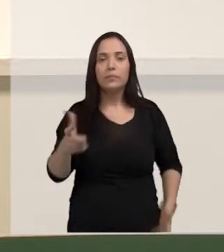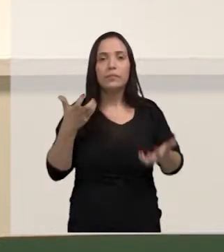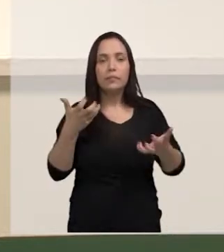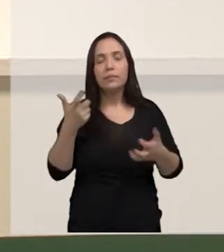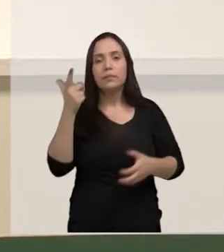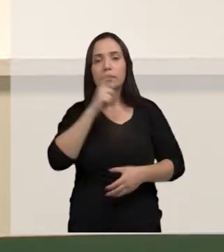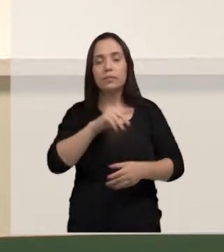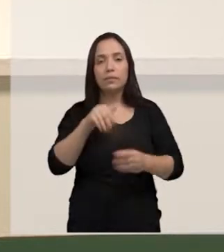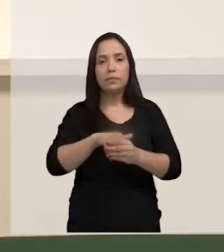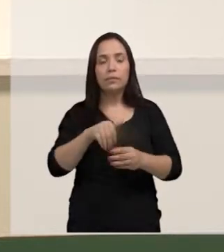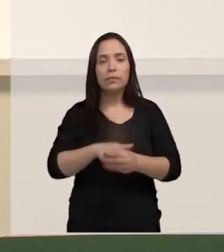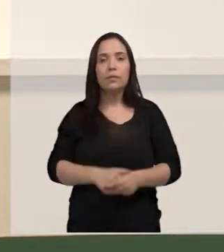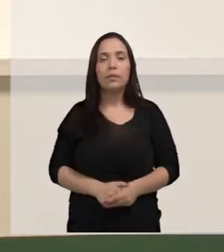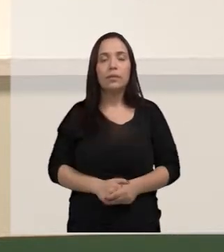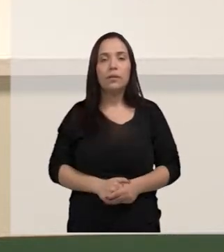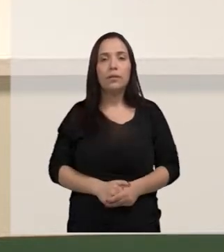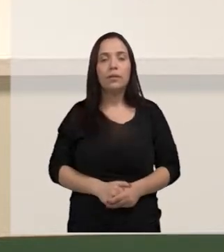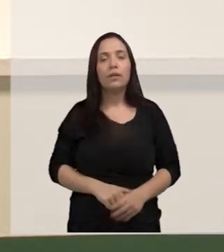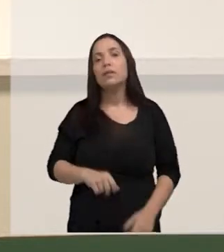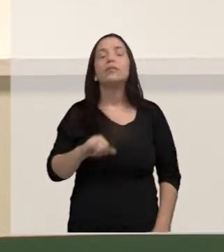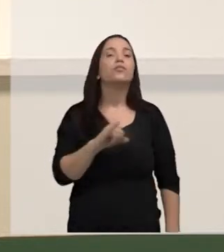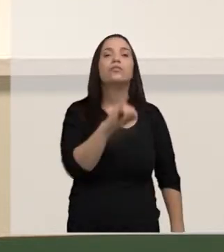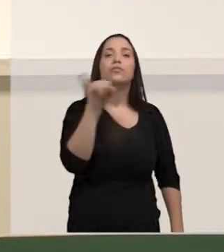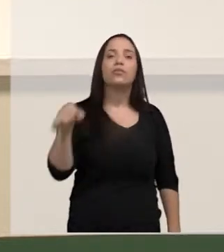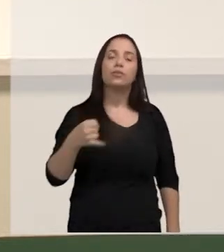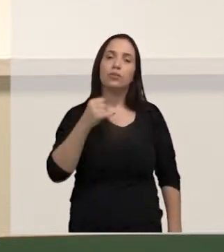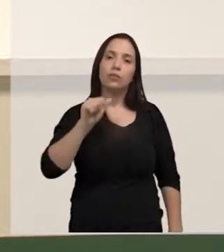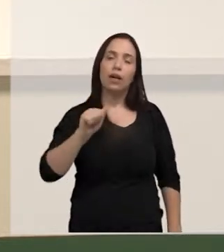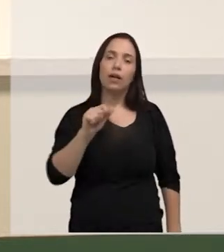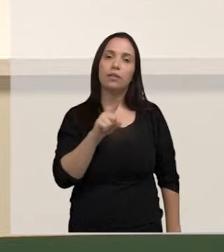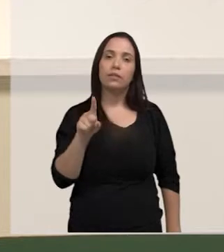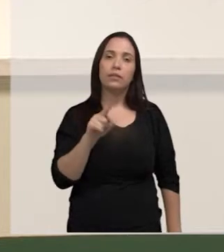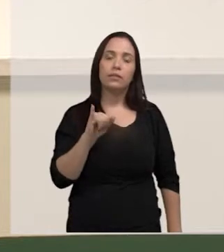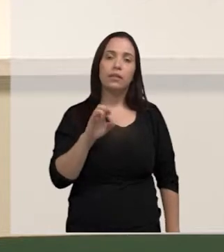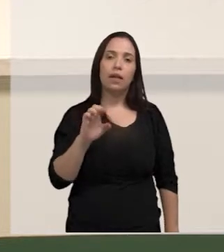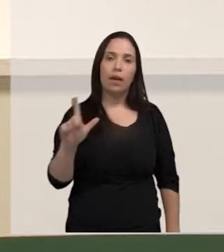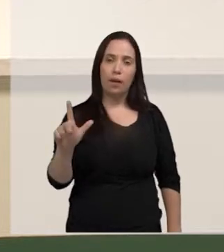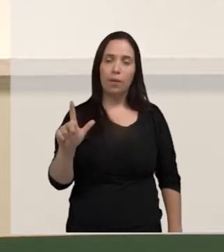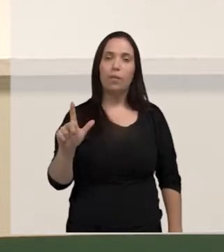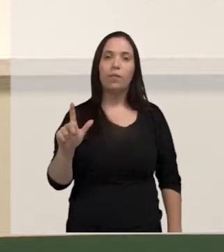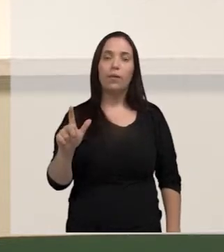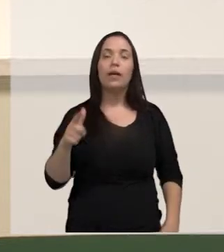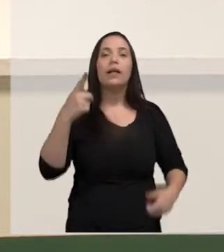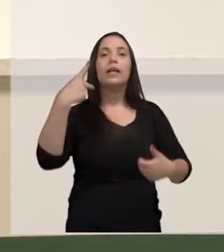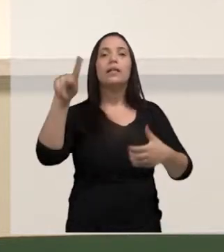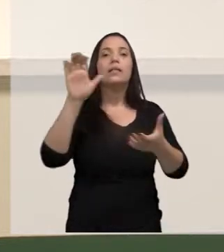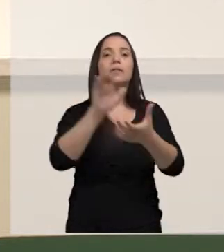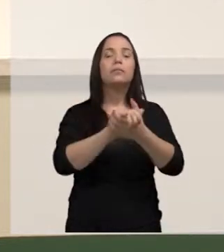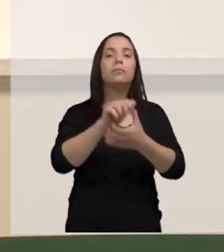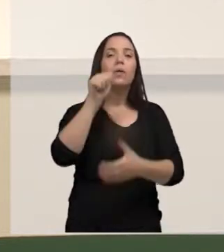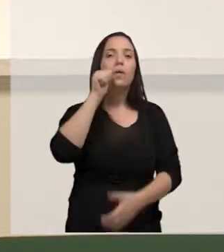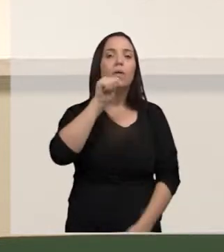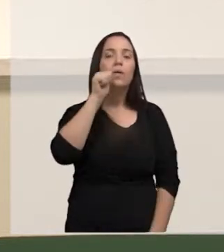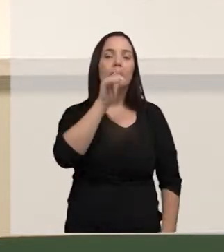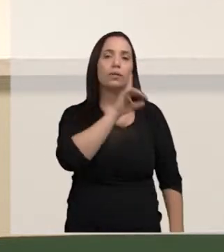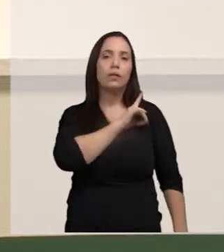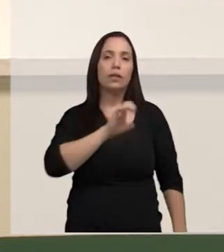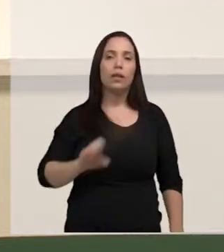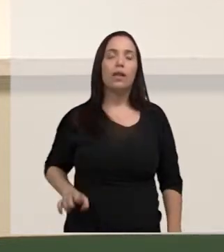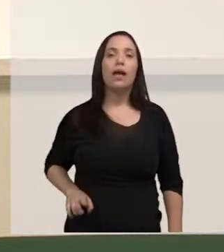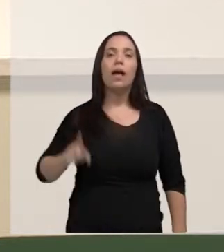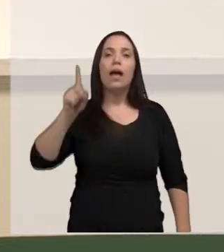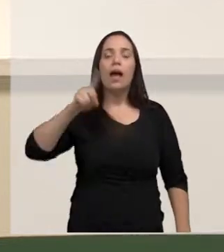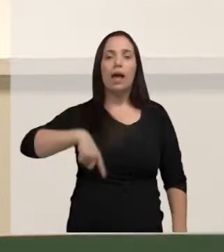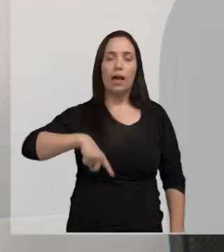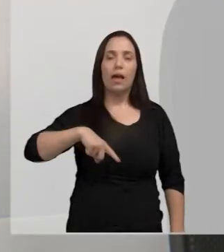eleito e conseguiu. Esse aqui, que é o doutor Jaziel, você pode até falar já puxando também a eleição da esposa dele, né? Aí a força da igreja.